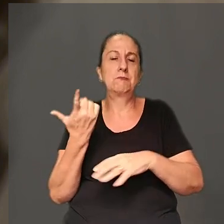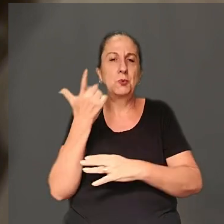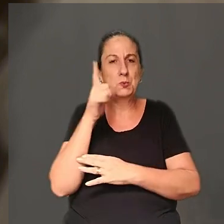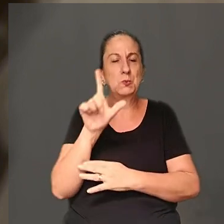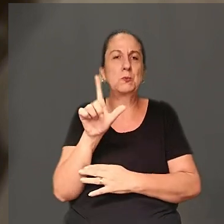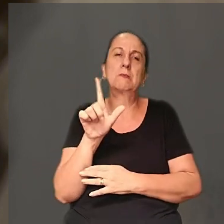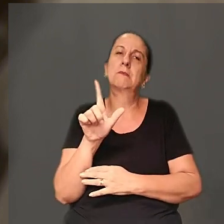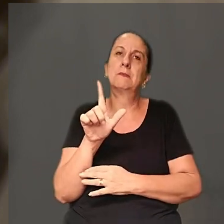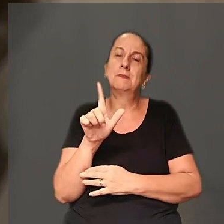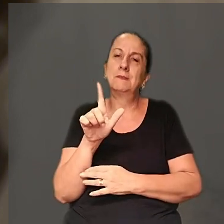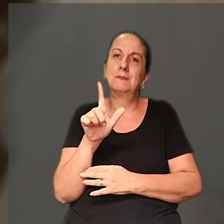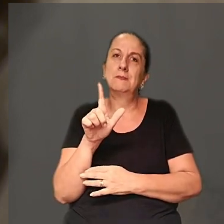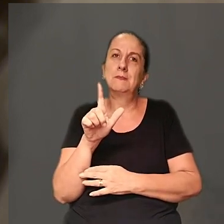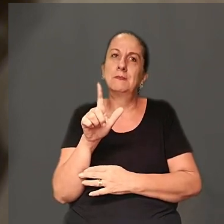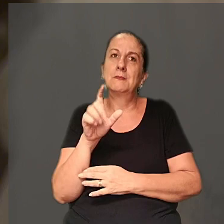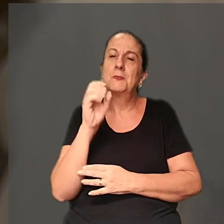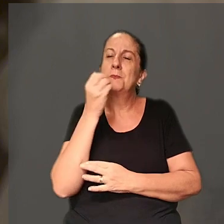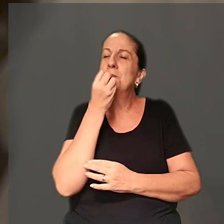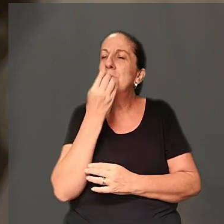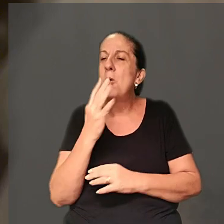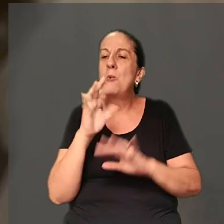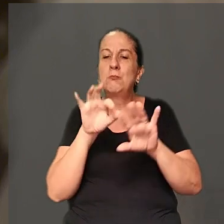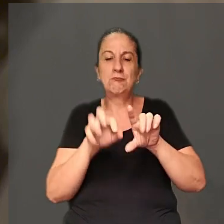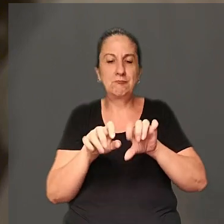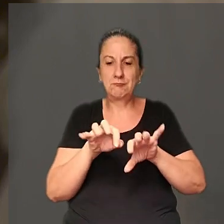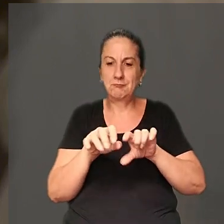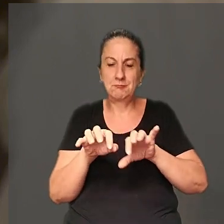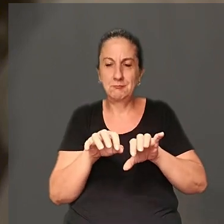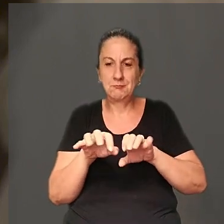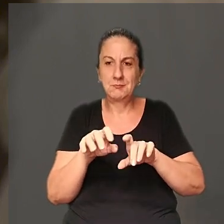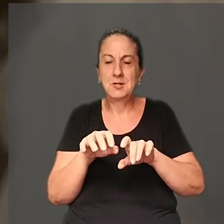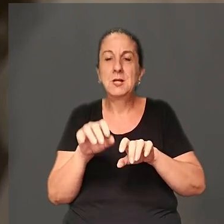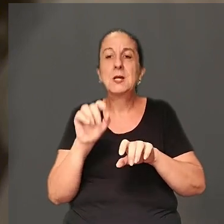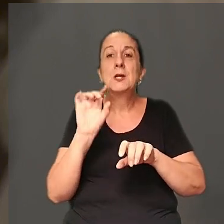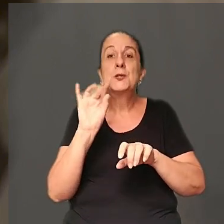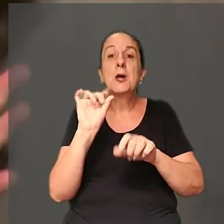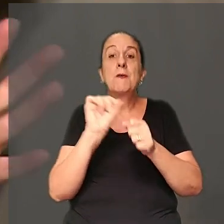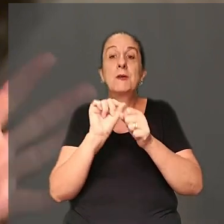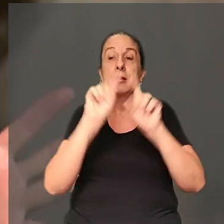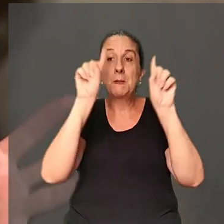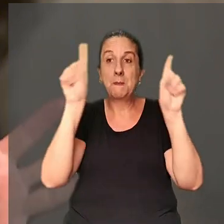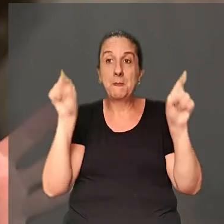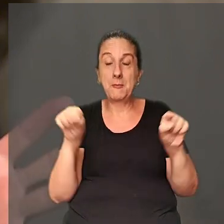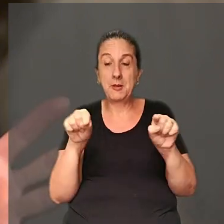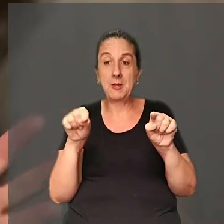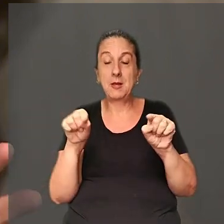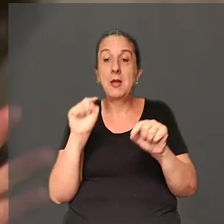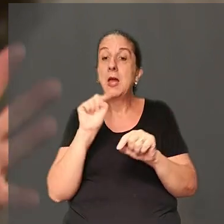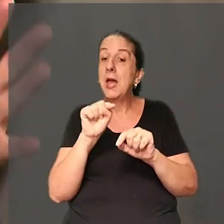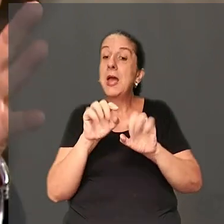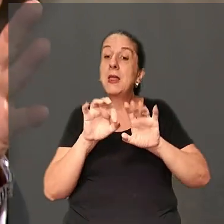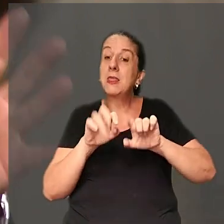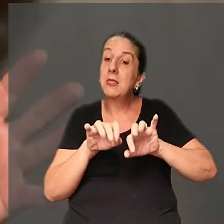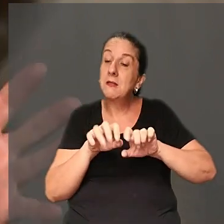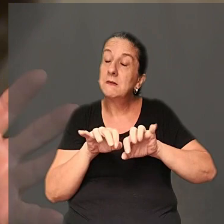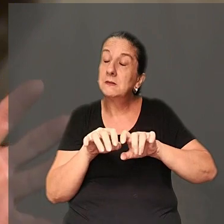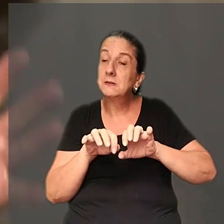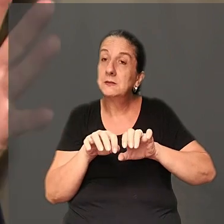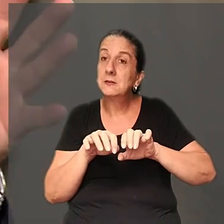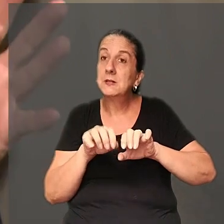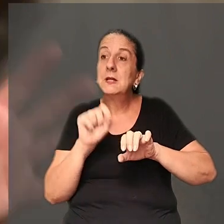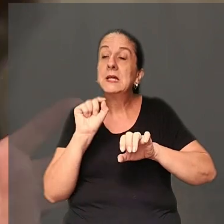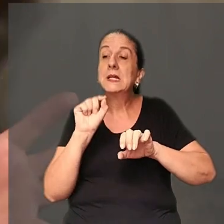tornei um muito bom datilógrafo. Só para fazer um parêntese, foi